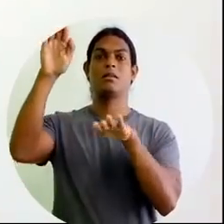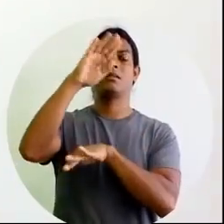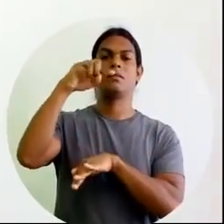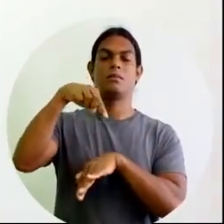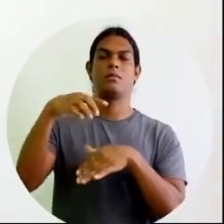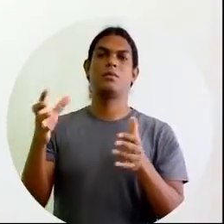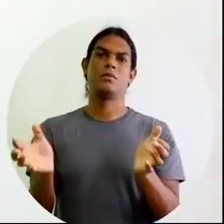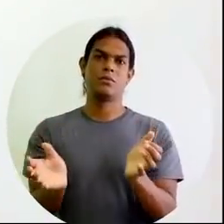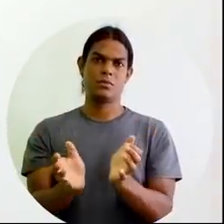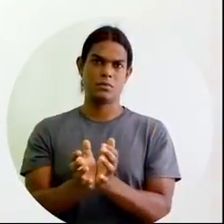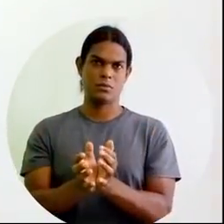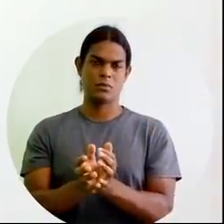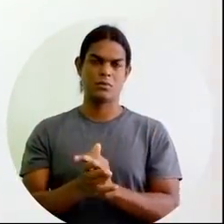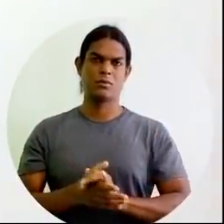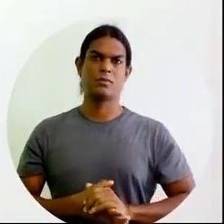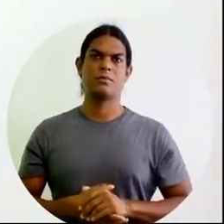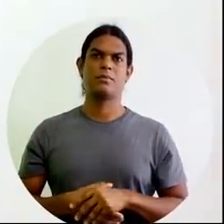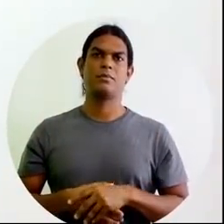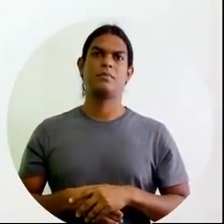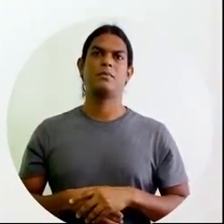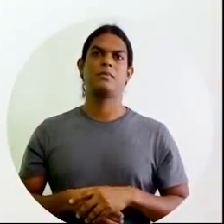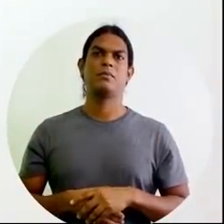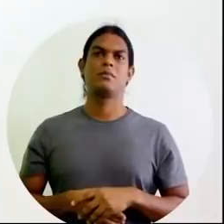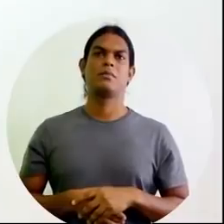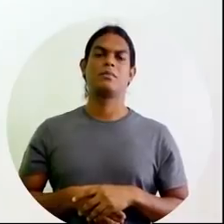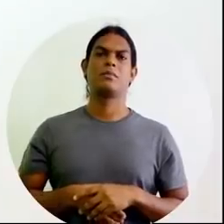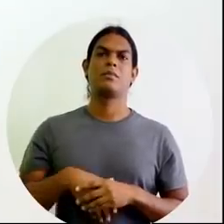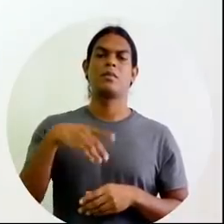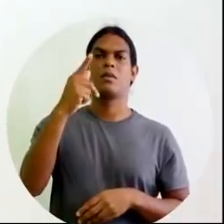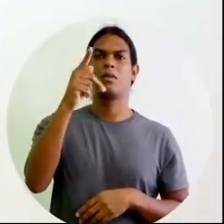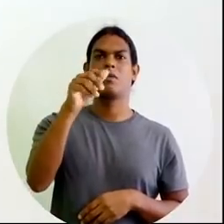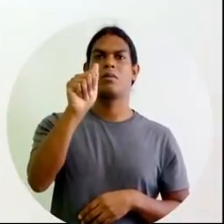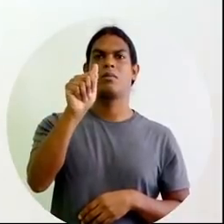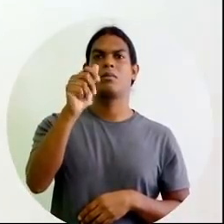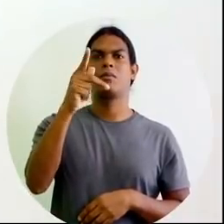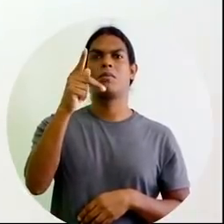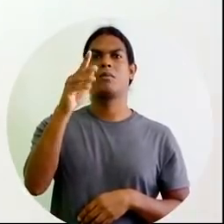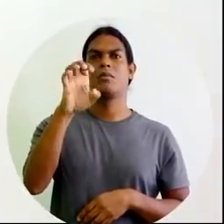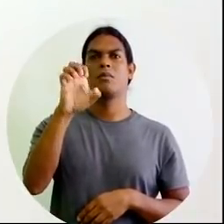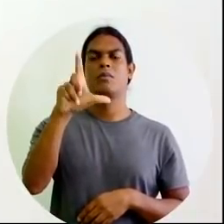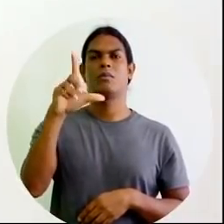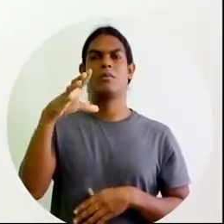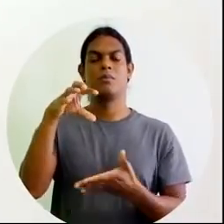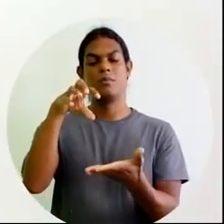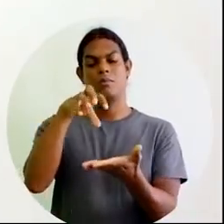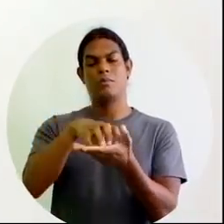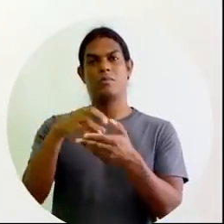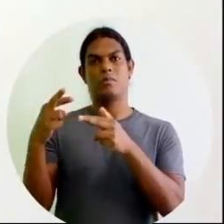frente do grupo. Segundo tópico de uma estrutura de grupo, o papel é